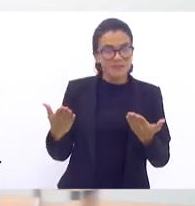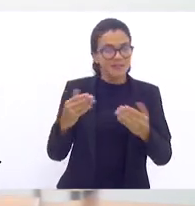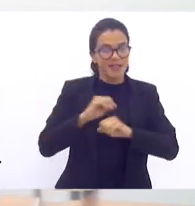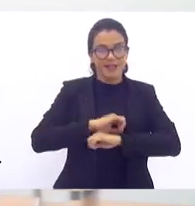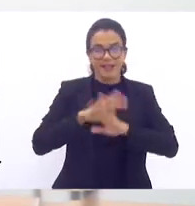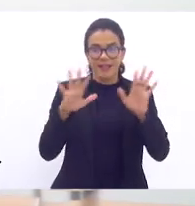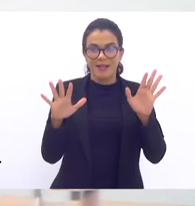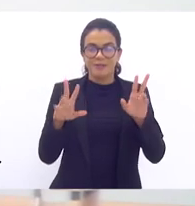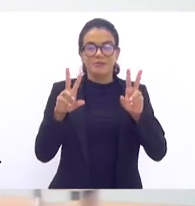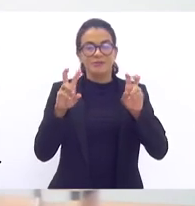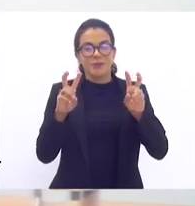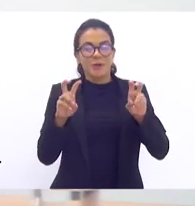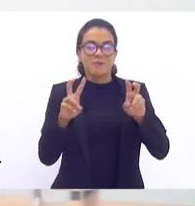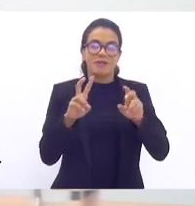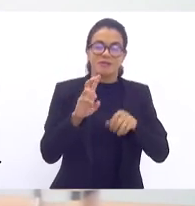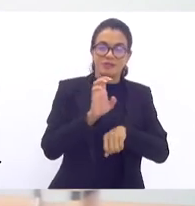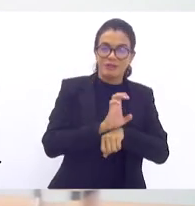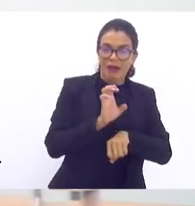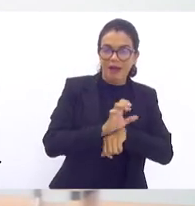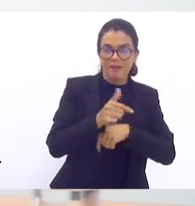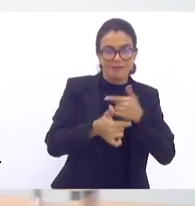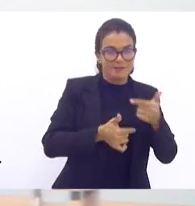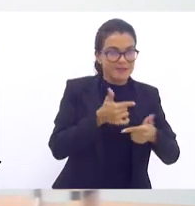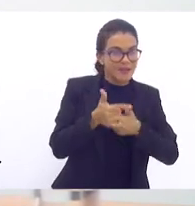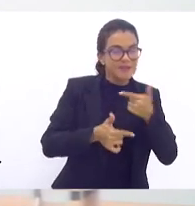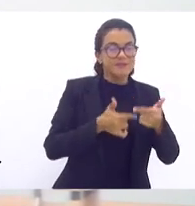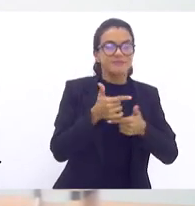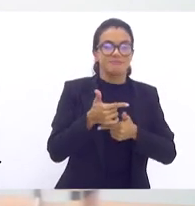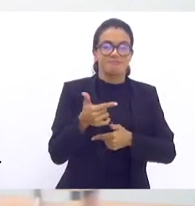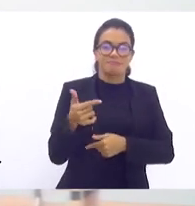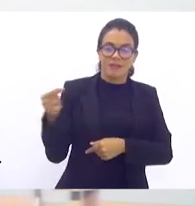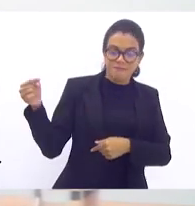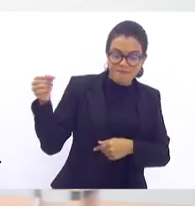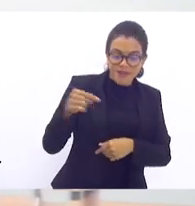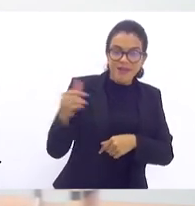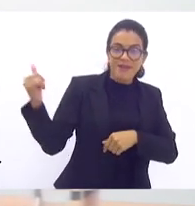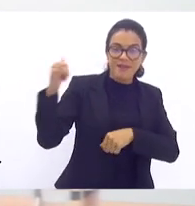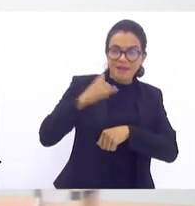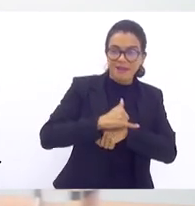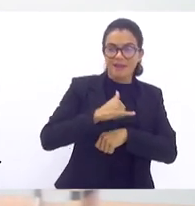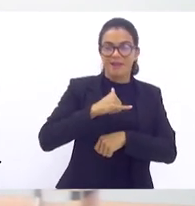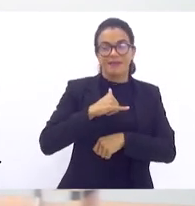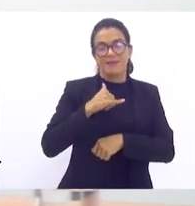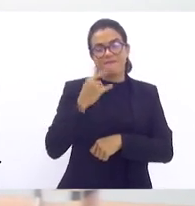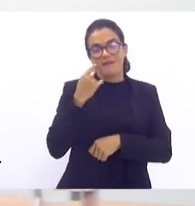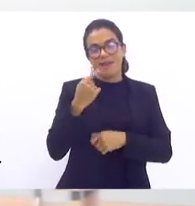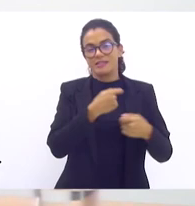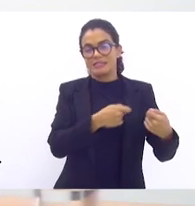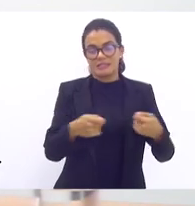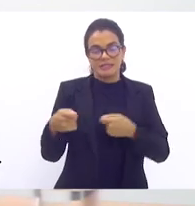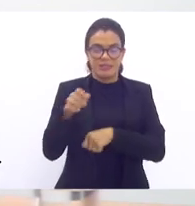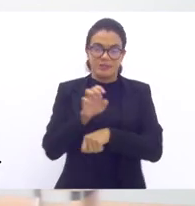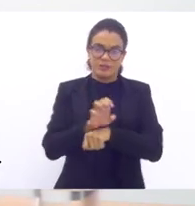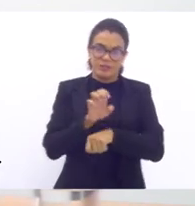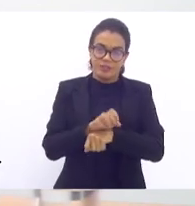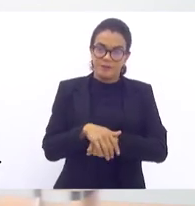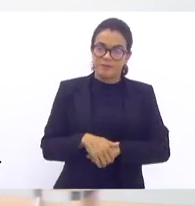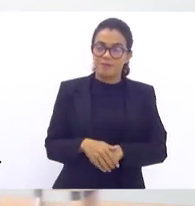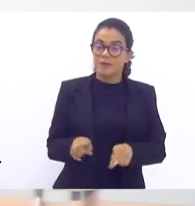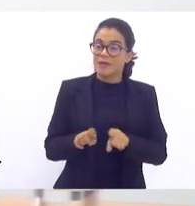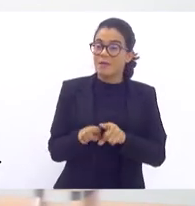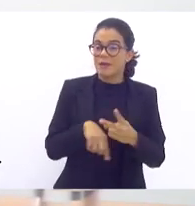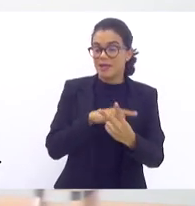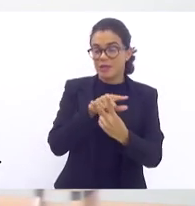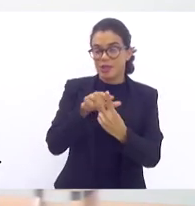deixar seu estado suas atividades para vir aqui ouvir as demandas do Estado do Rio de Janeiro e eu não poderia esquecer meus outros